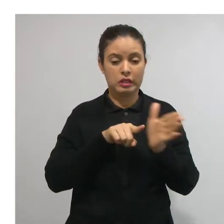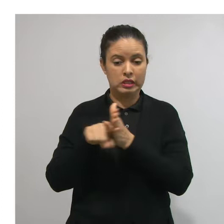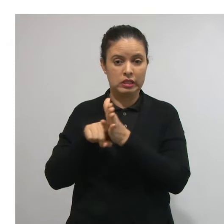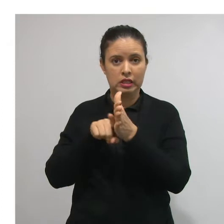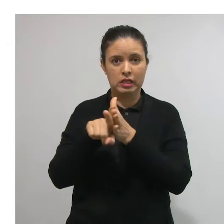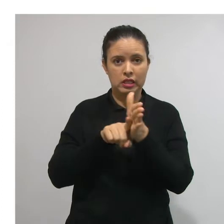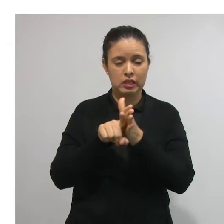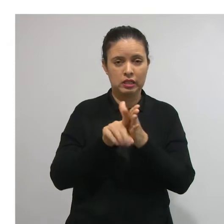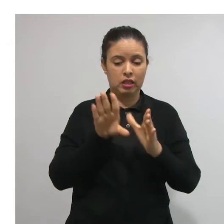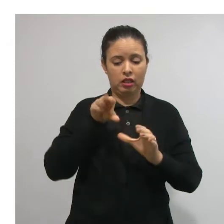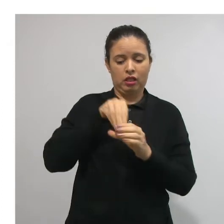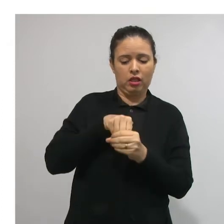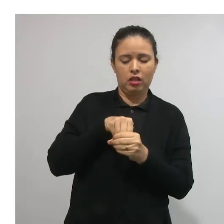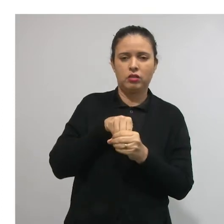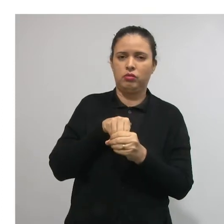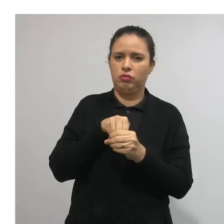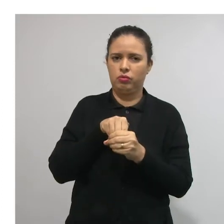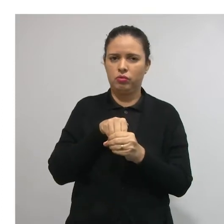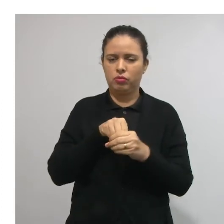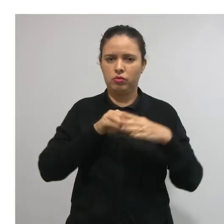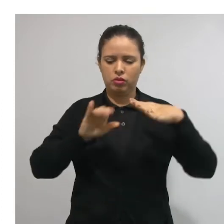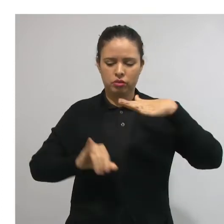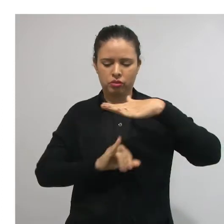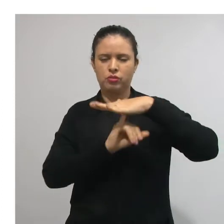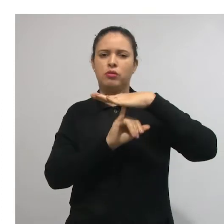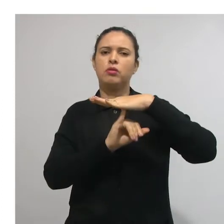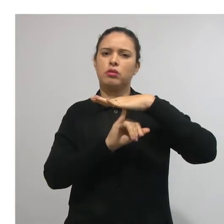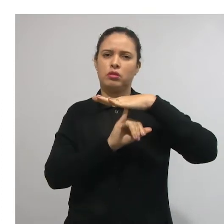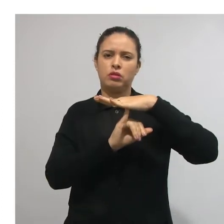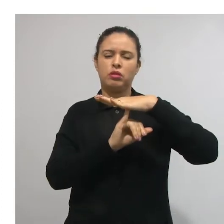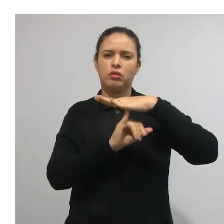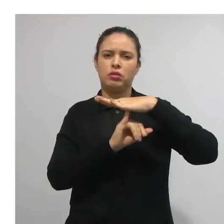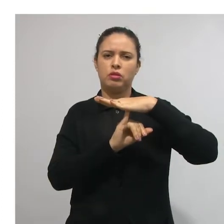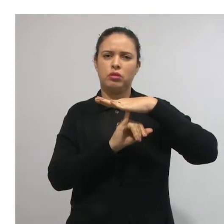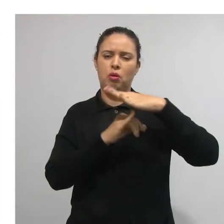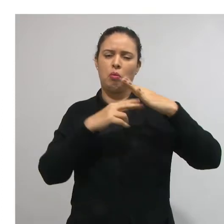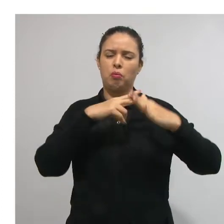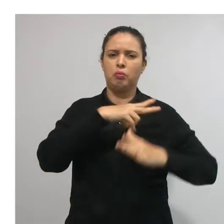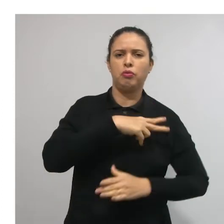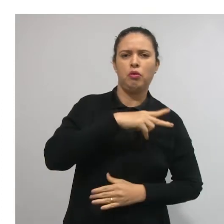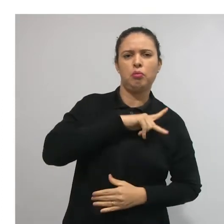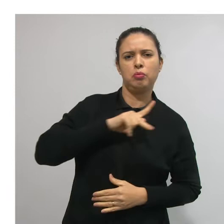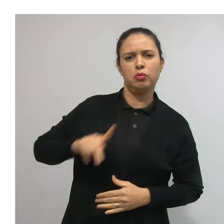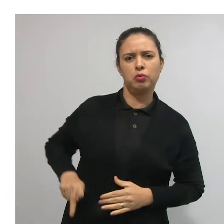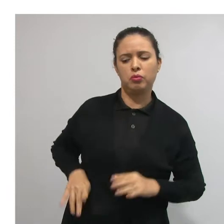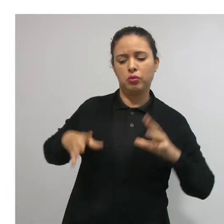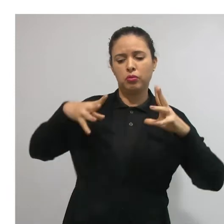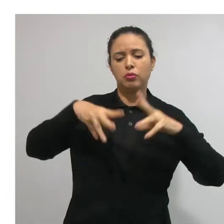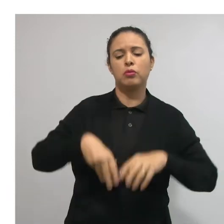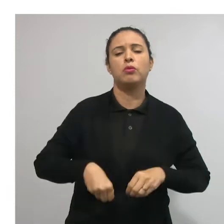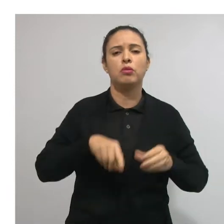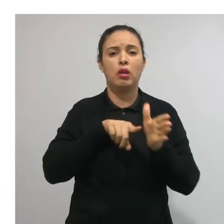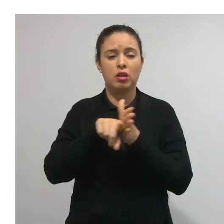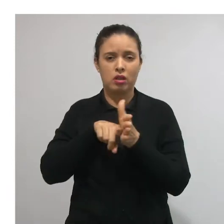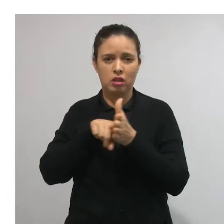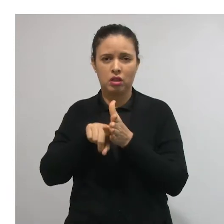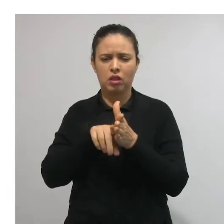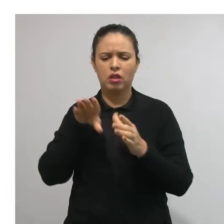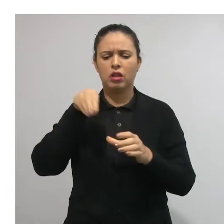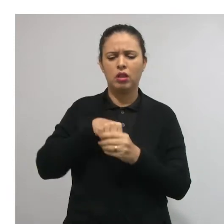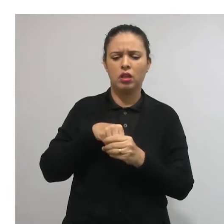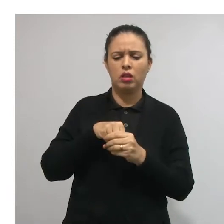análise interna de quê? Uma totalidade em seus elementos constitutivos, sua disposição,